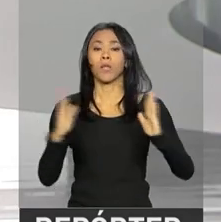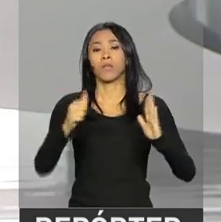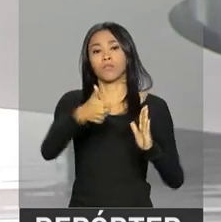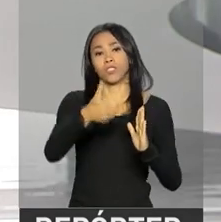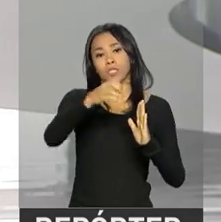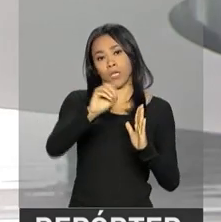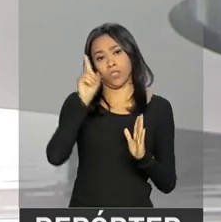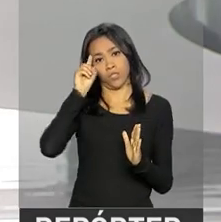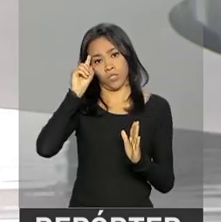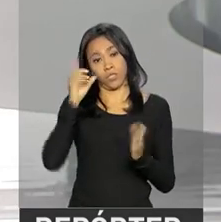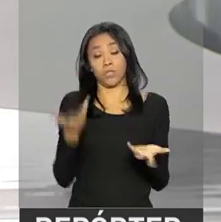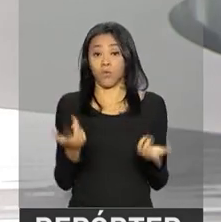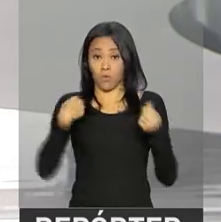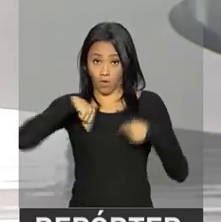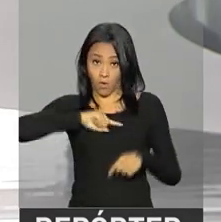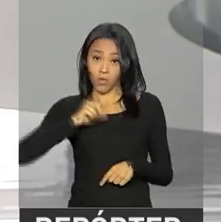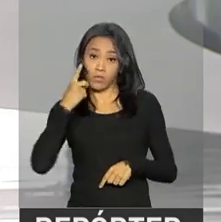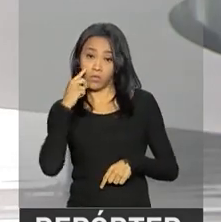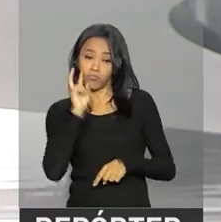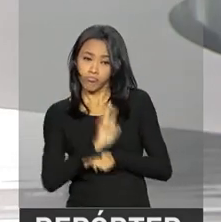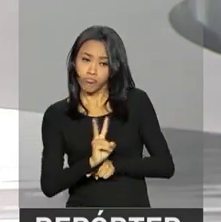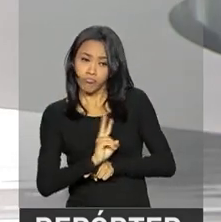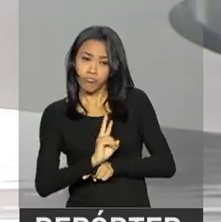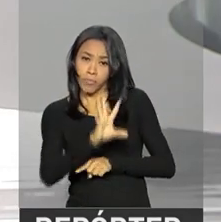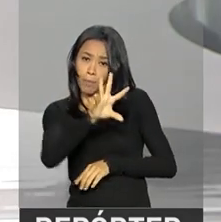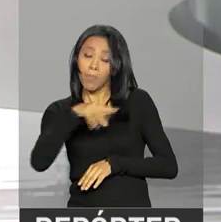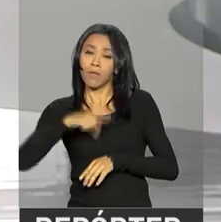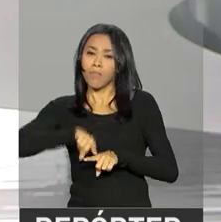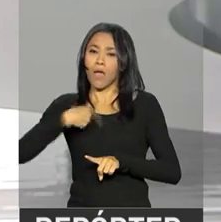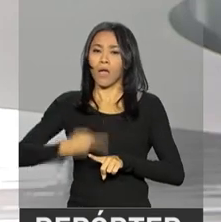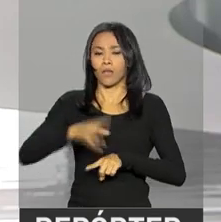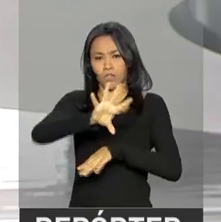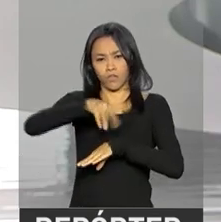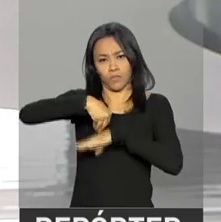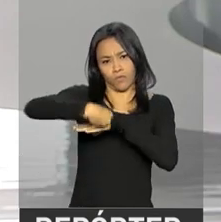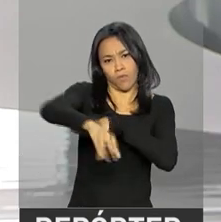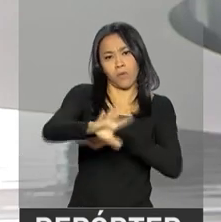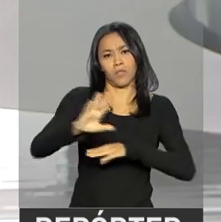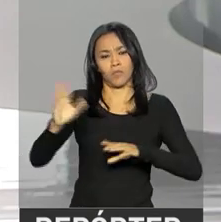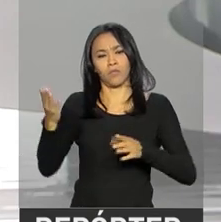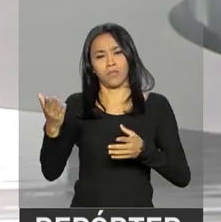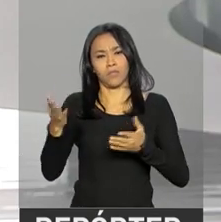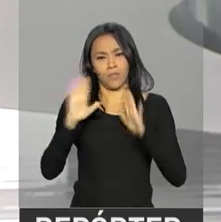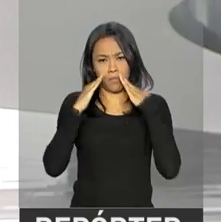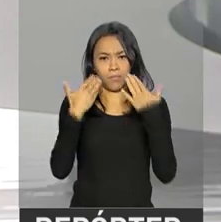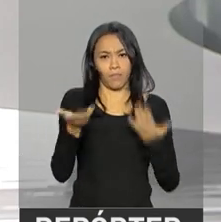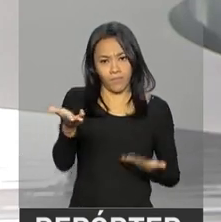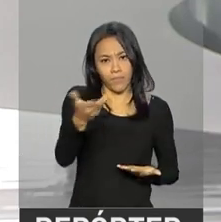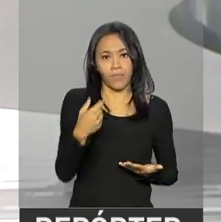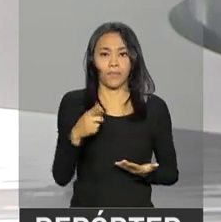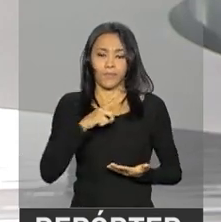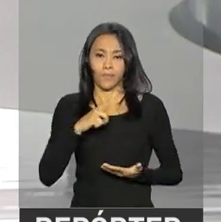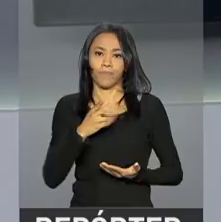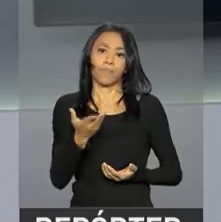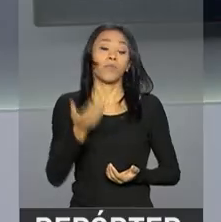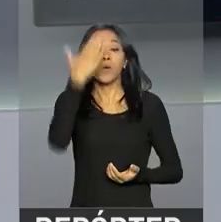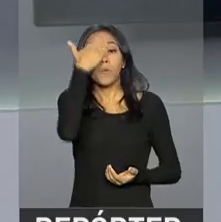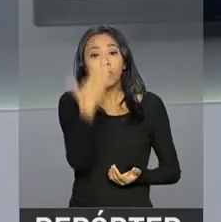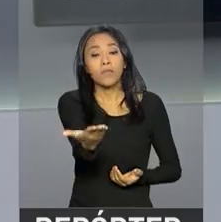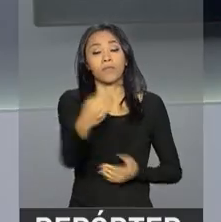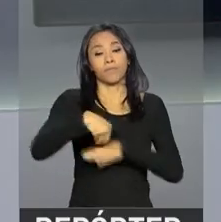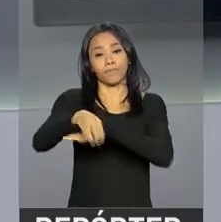dias. Nós continuamos acompanhando e voltamos com mais informações assim que obtivermos. Carol. Obrigada